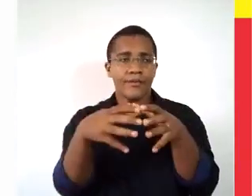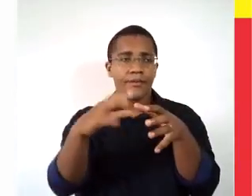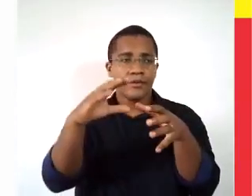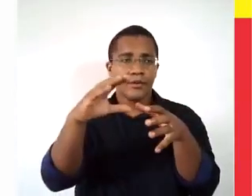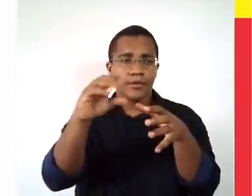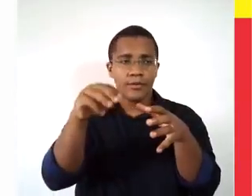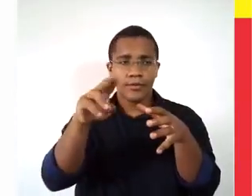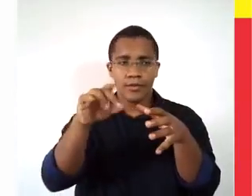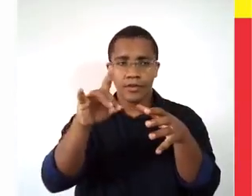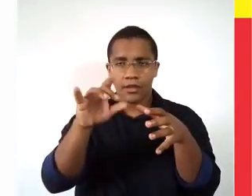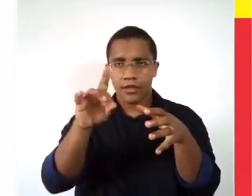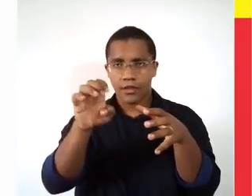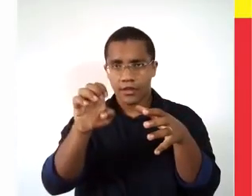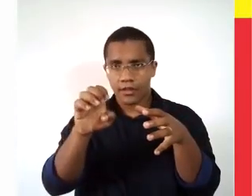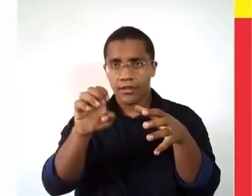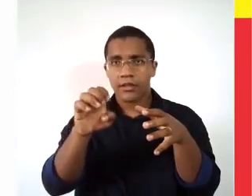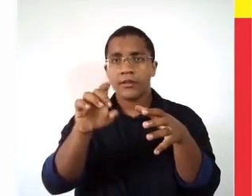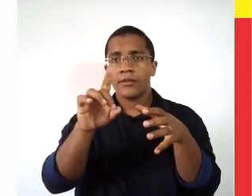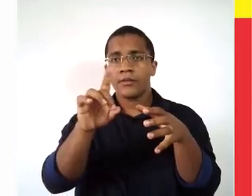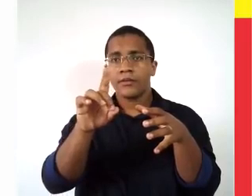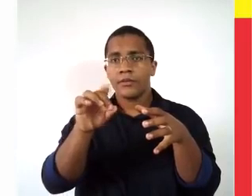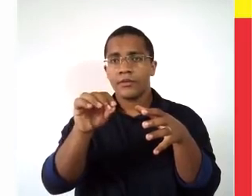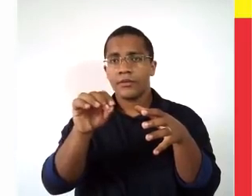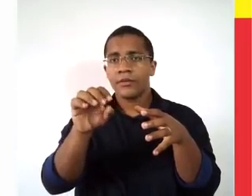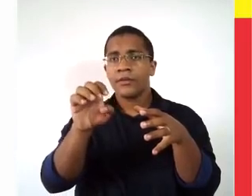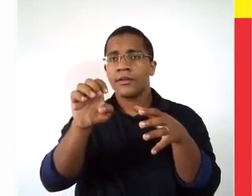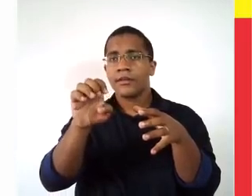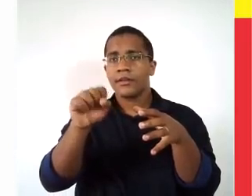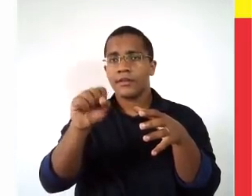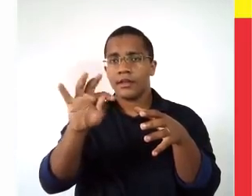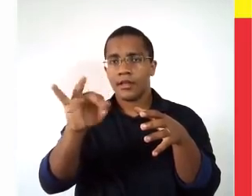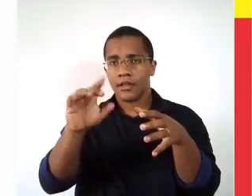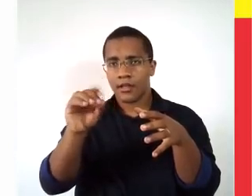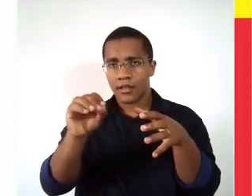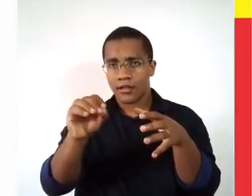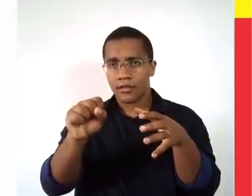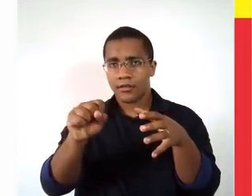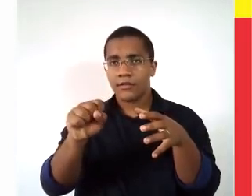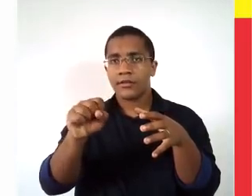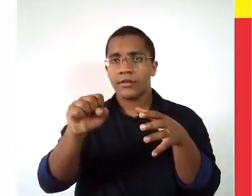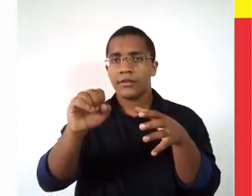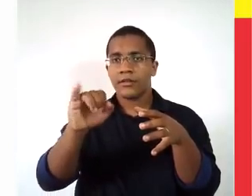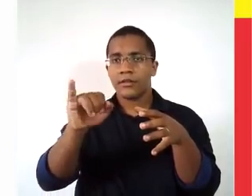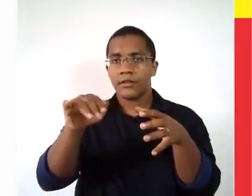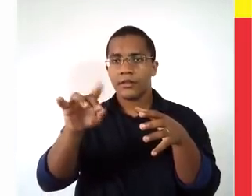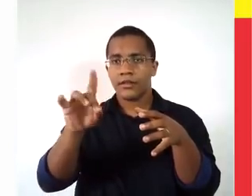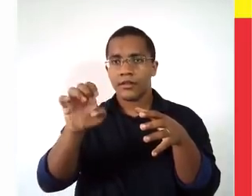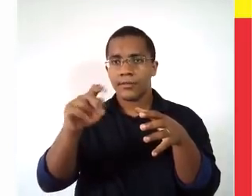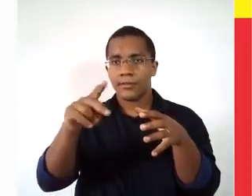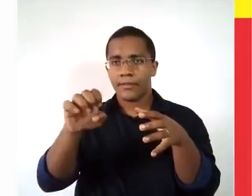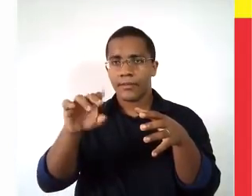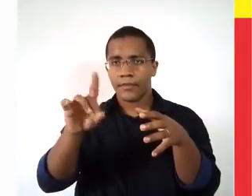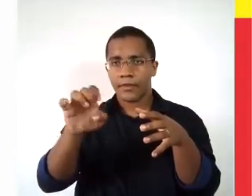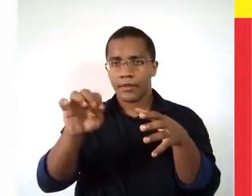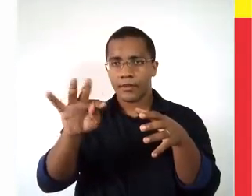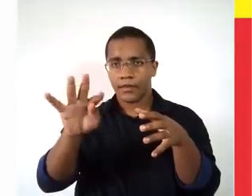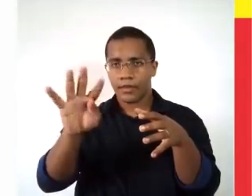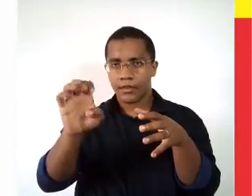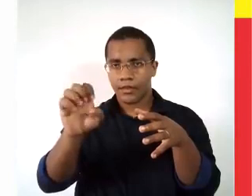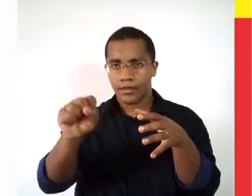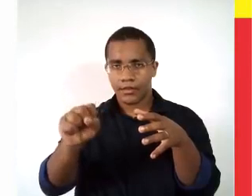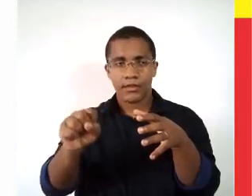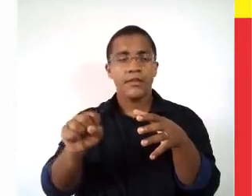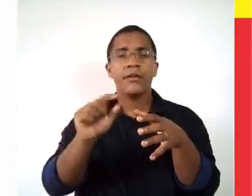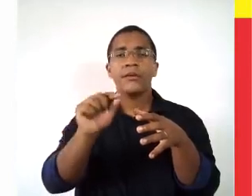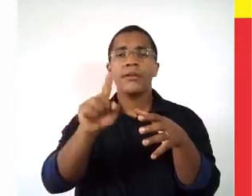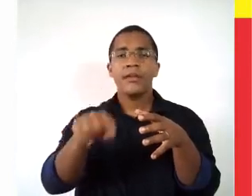Independentes, tá? Então a gente vai ver que essa formação econômica do Tratado de Roma vai ter uma